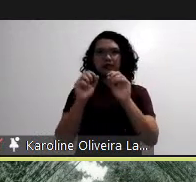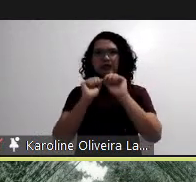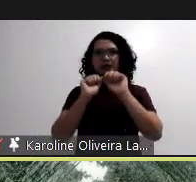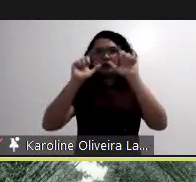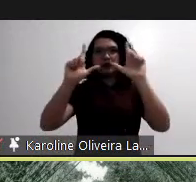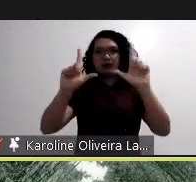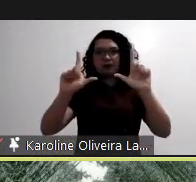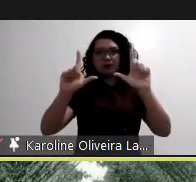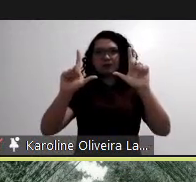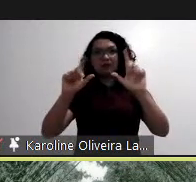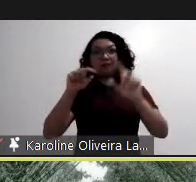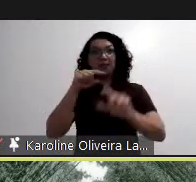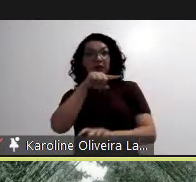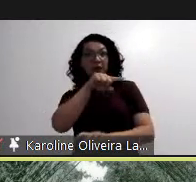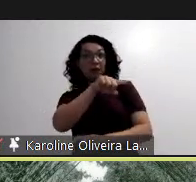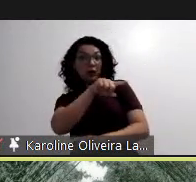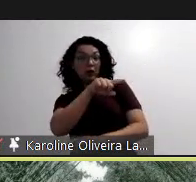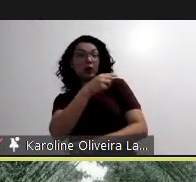Esse senhor que vocês estão vendo